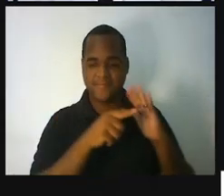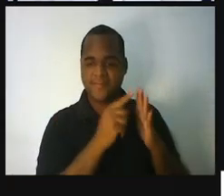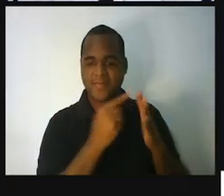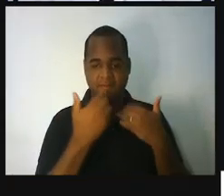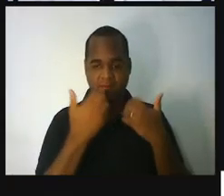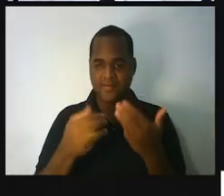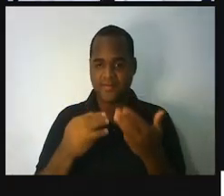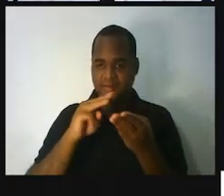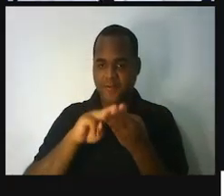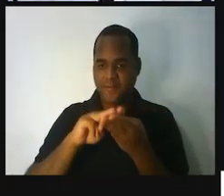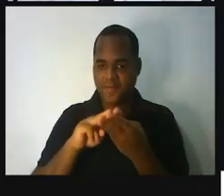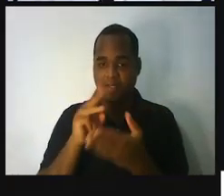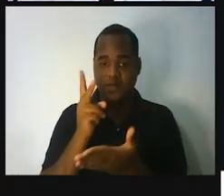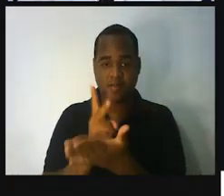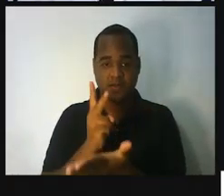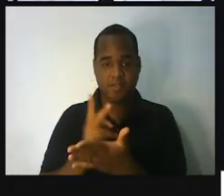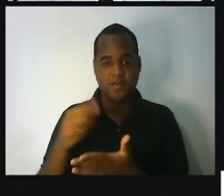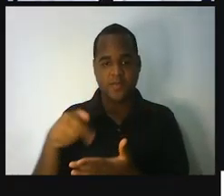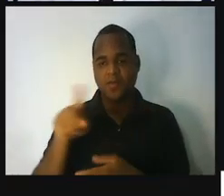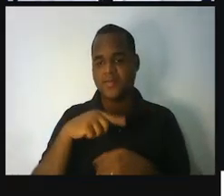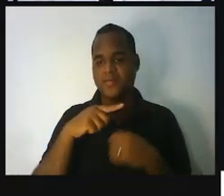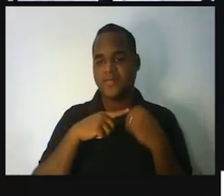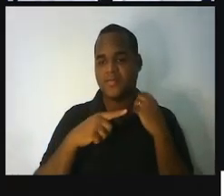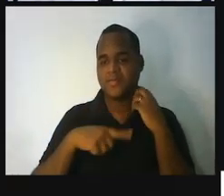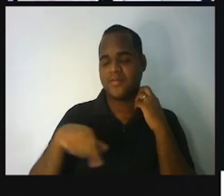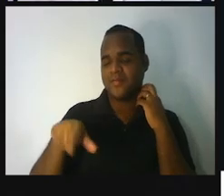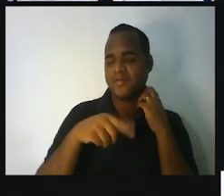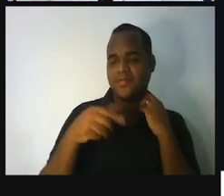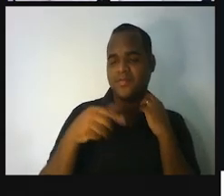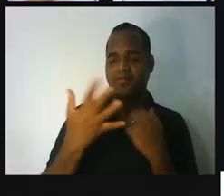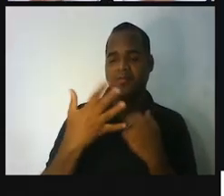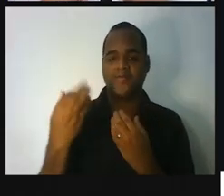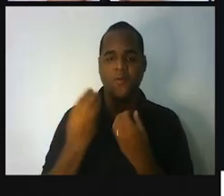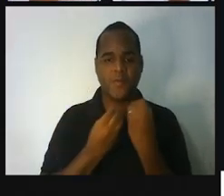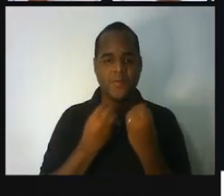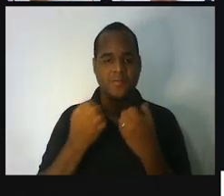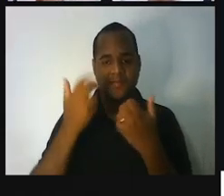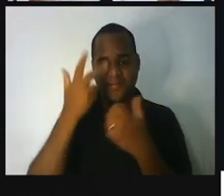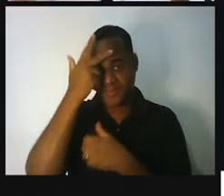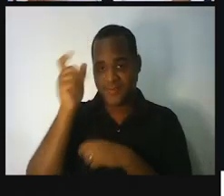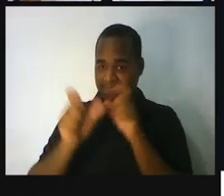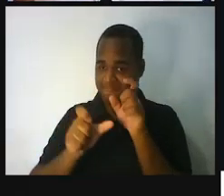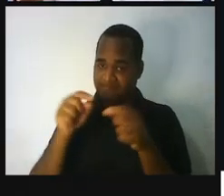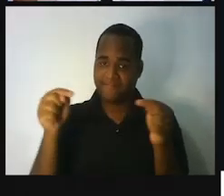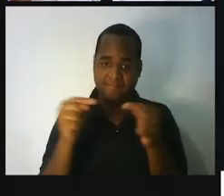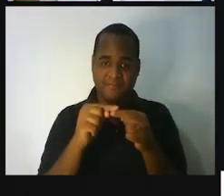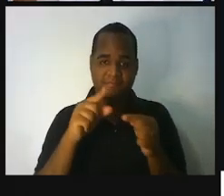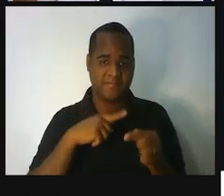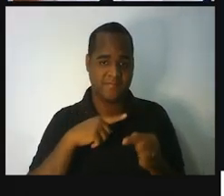que a matemática sempre esteve em nós. Quando falo nós, me refiro aos seres humanos, certo?